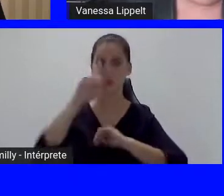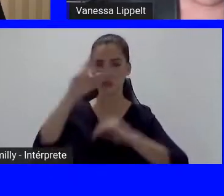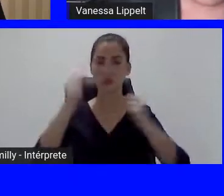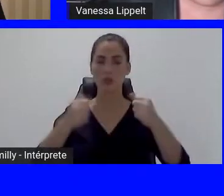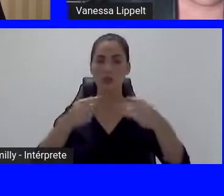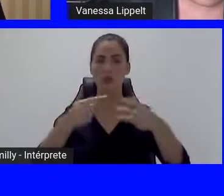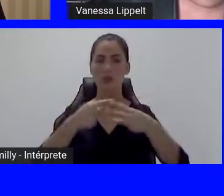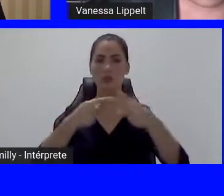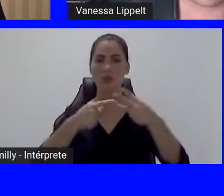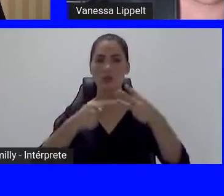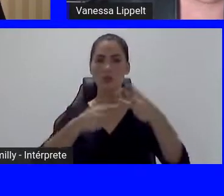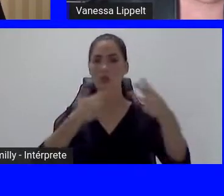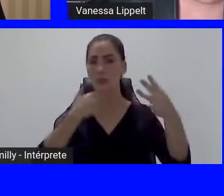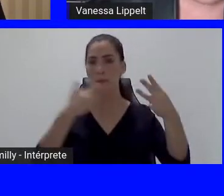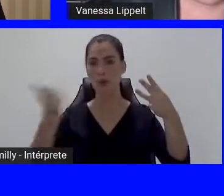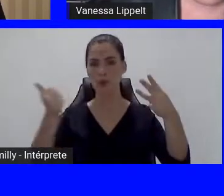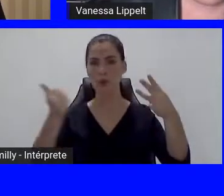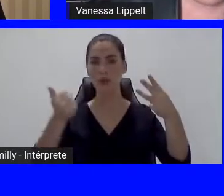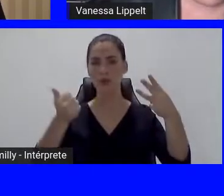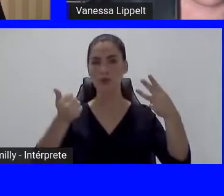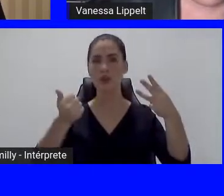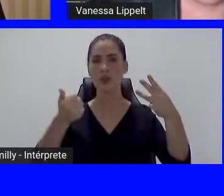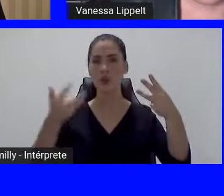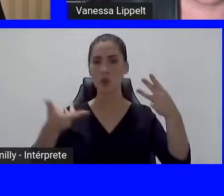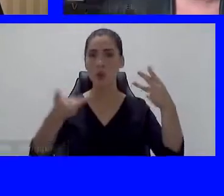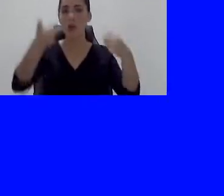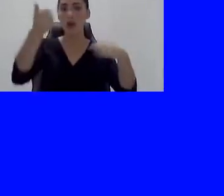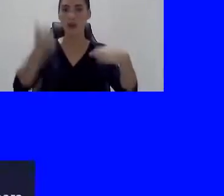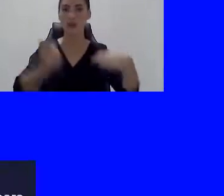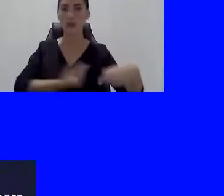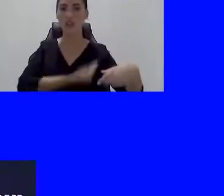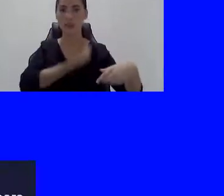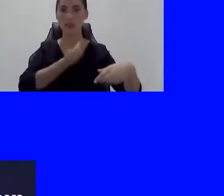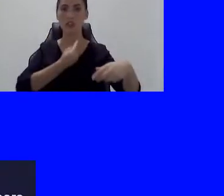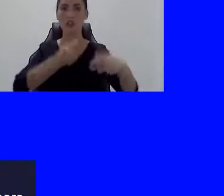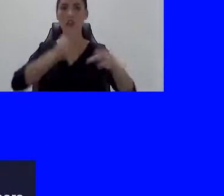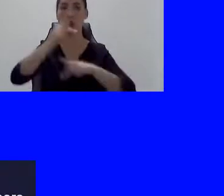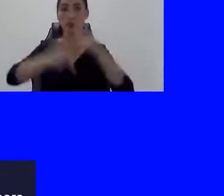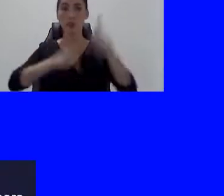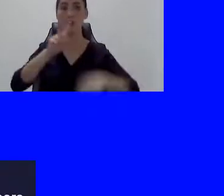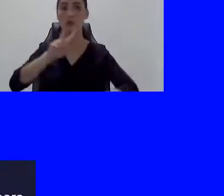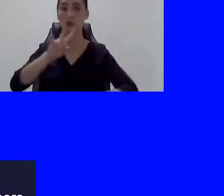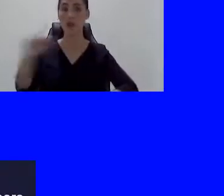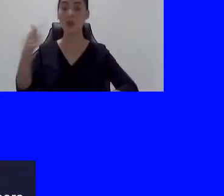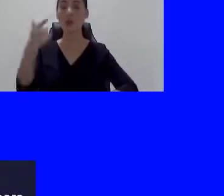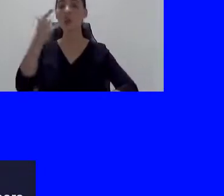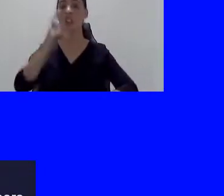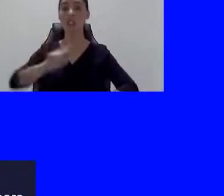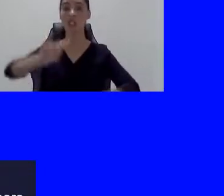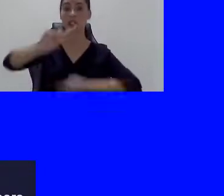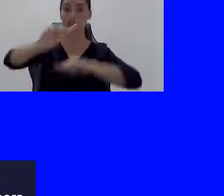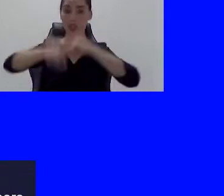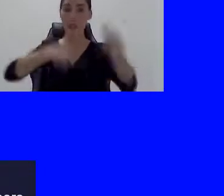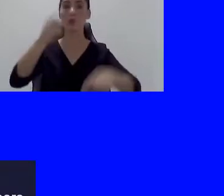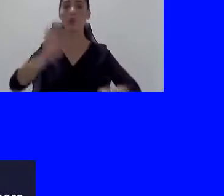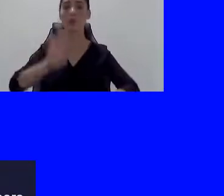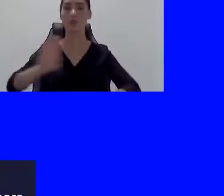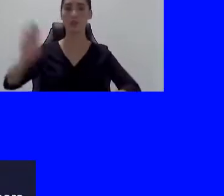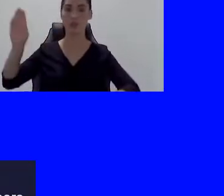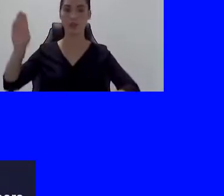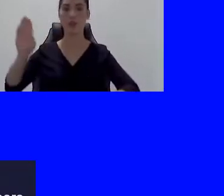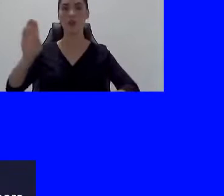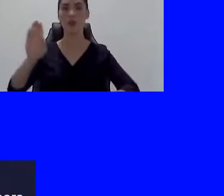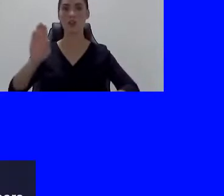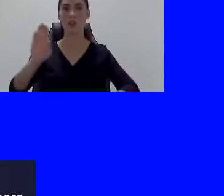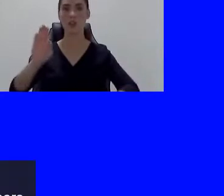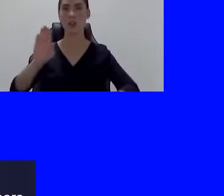na qualidade de vida que a população poderá sentir após seu eventual mandato? E, concretamente, em que a